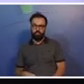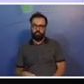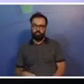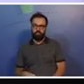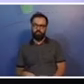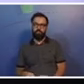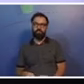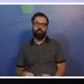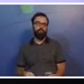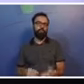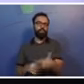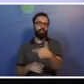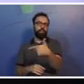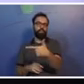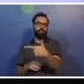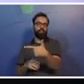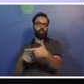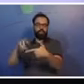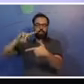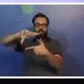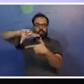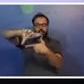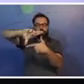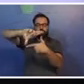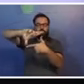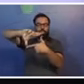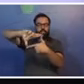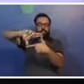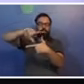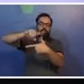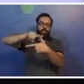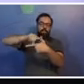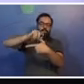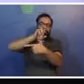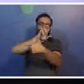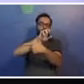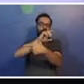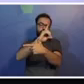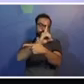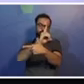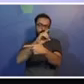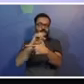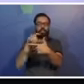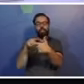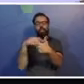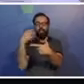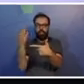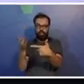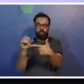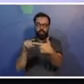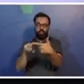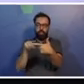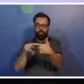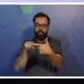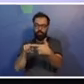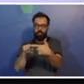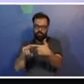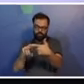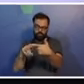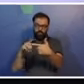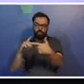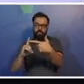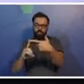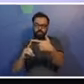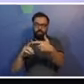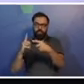maior vai ser quanto? Ele mede 5 a mais, então D mais 5. Se eu chamo